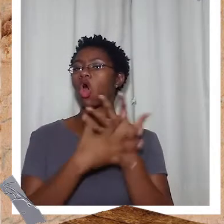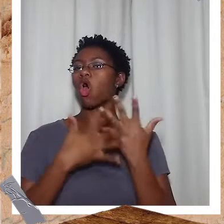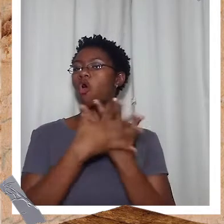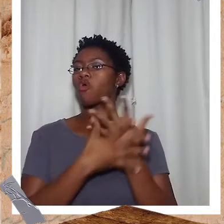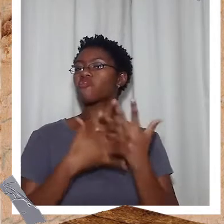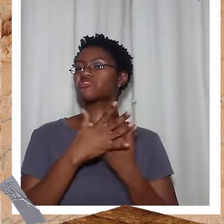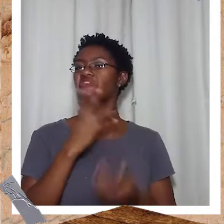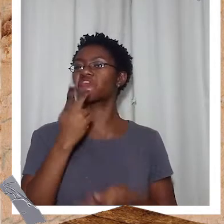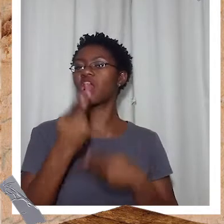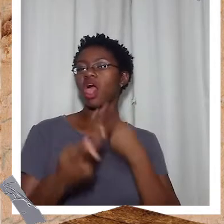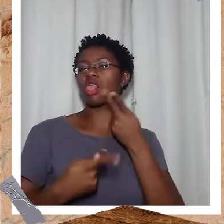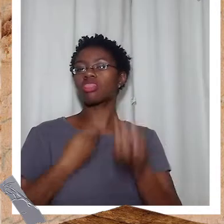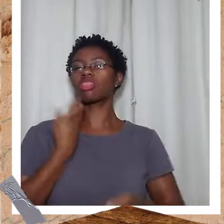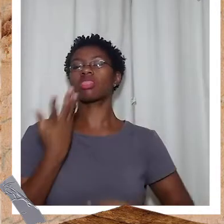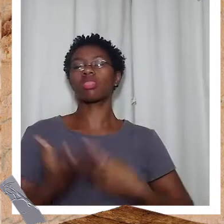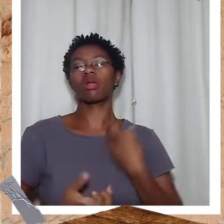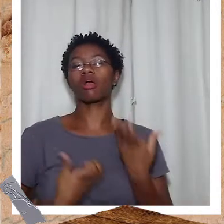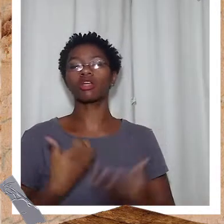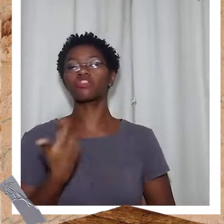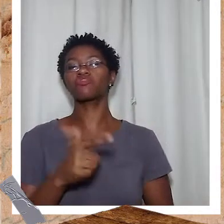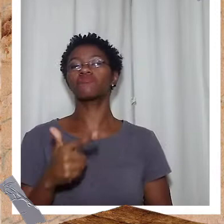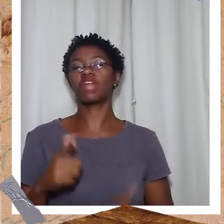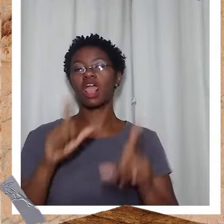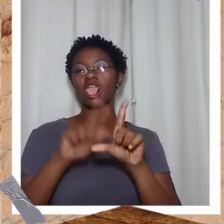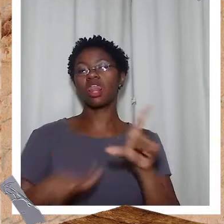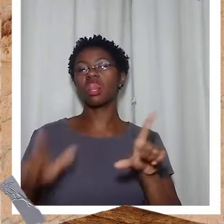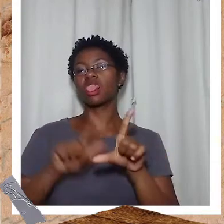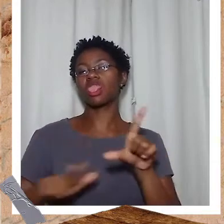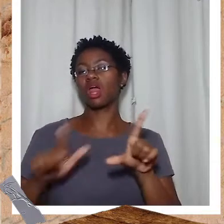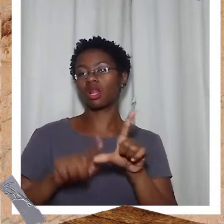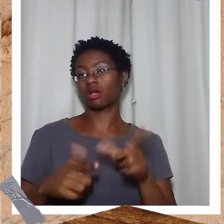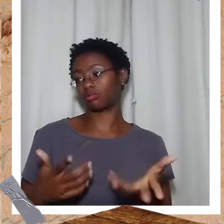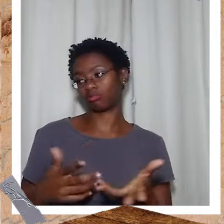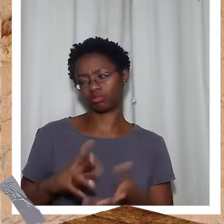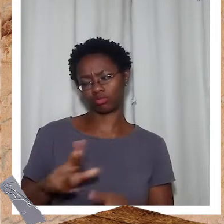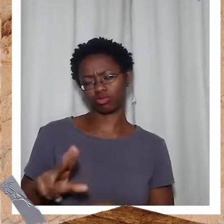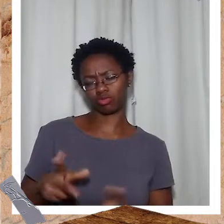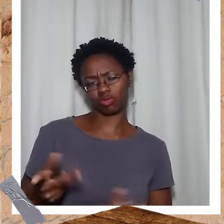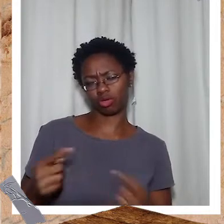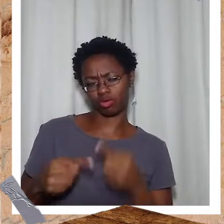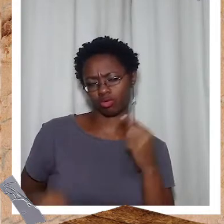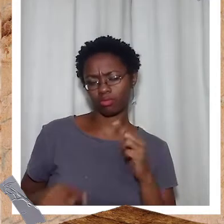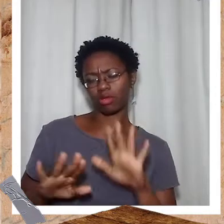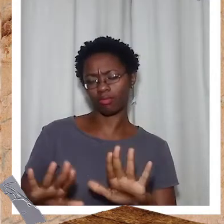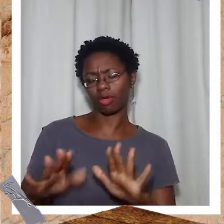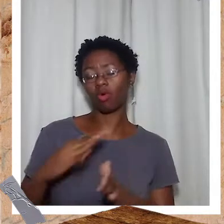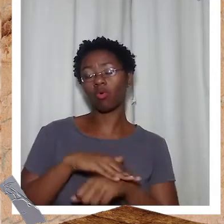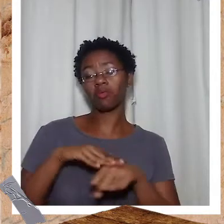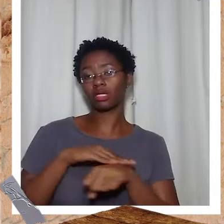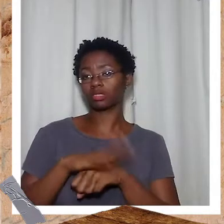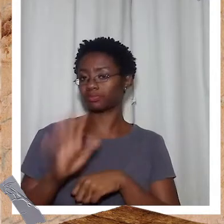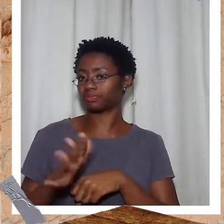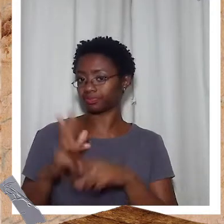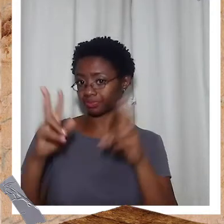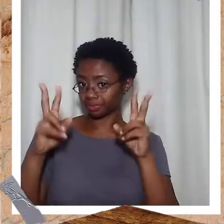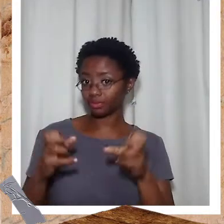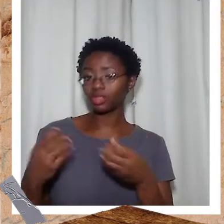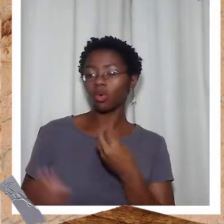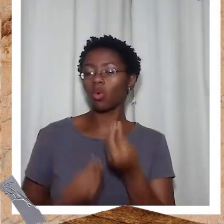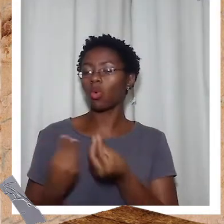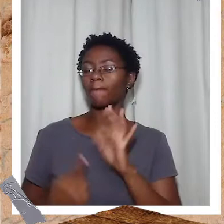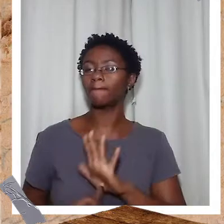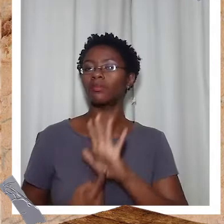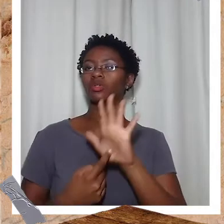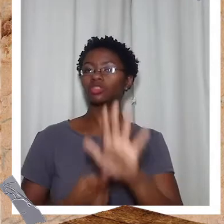E não uma construção literária. E nós conversamos um pouco sobre isso, né? Como trazer essa